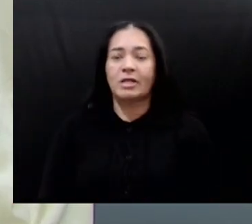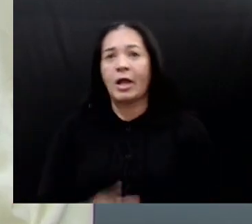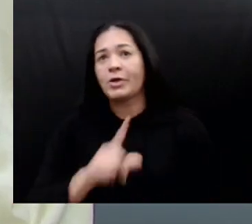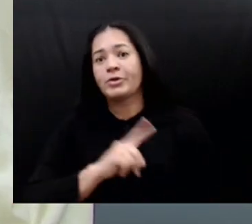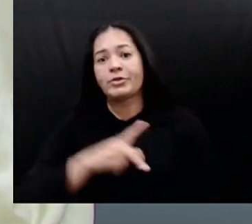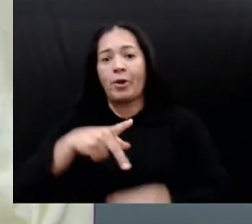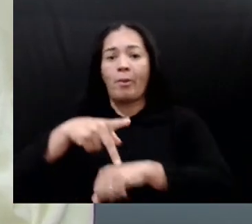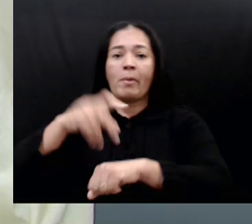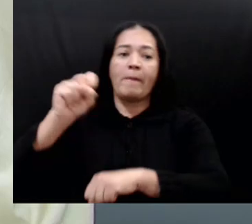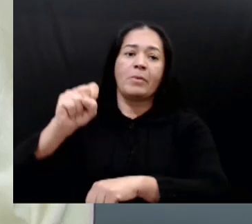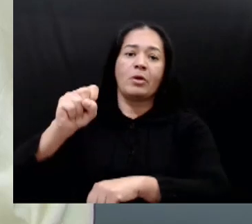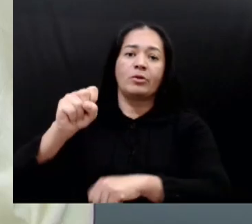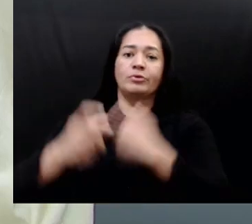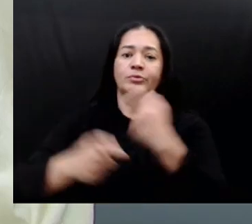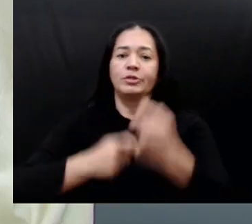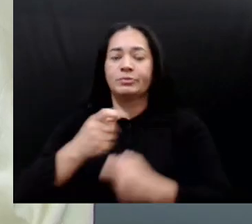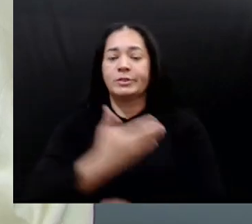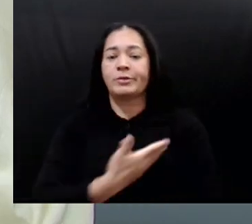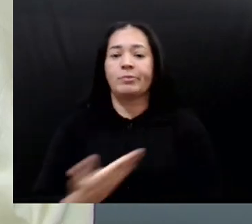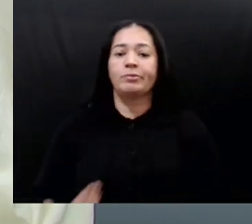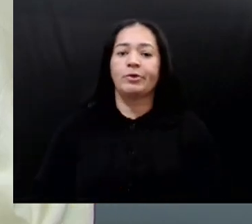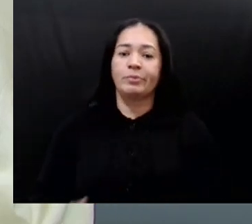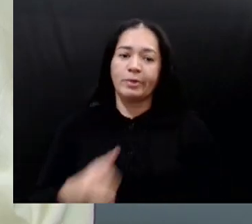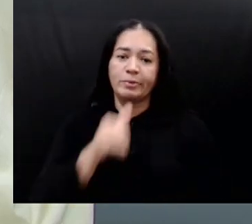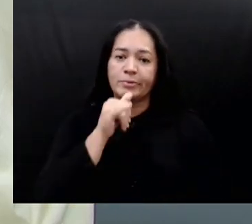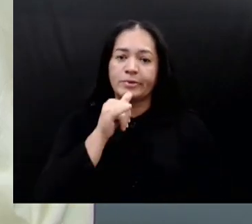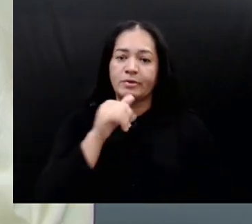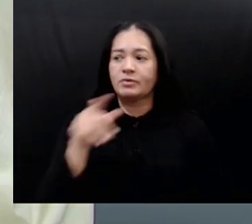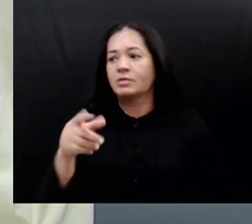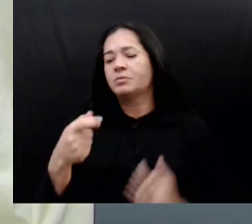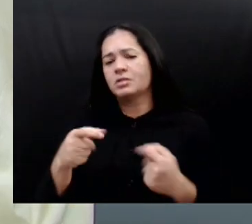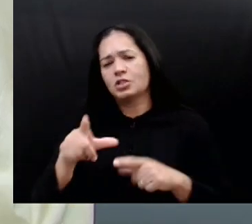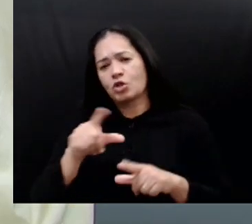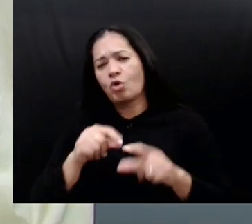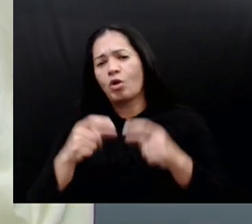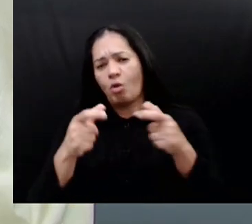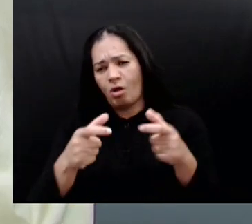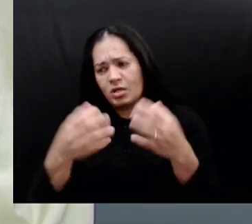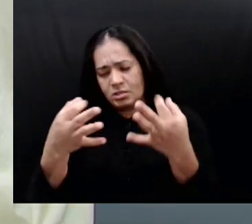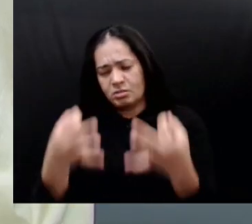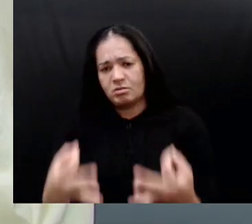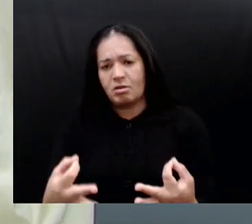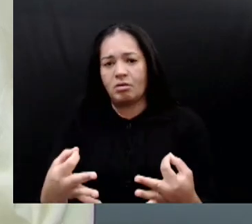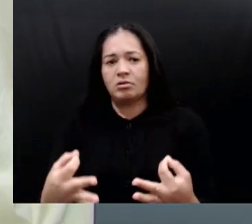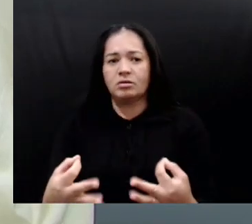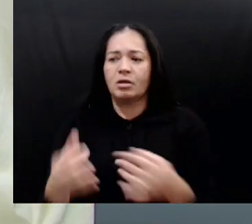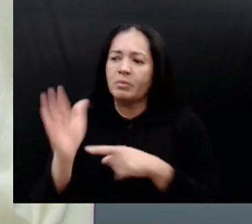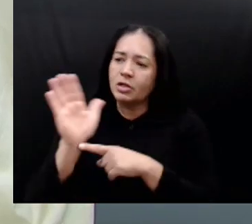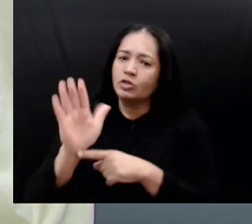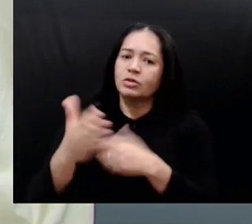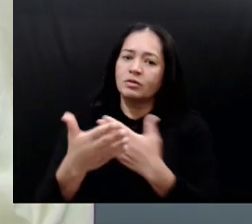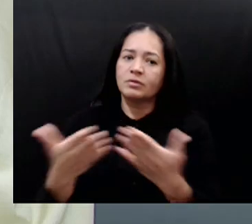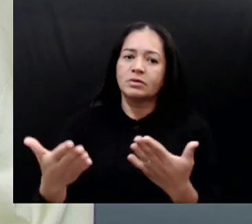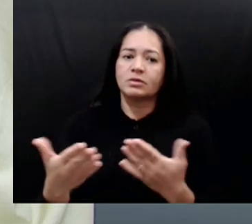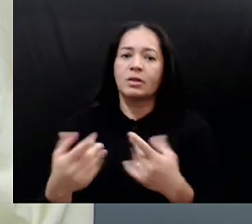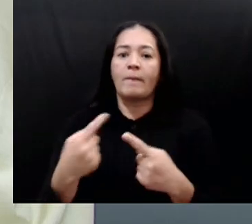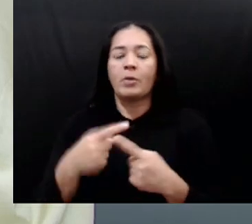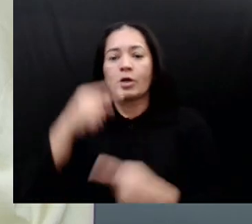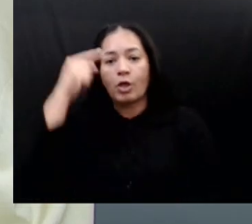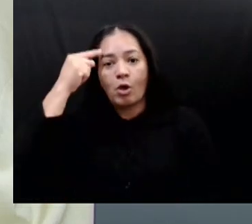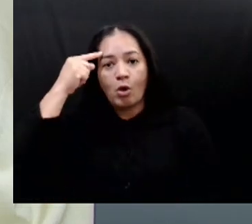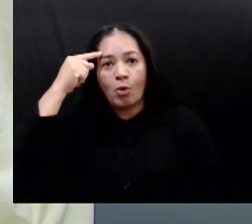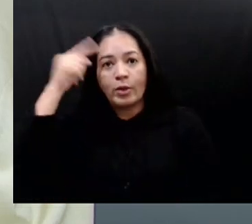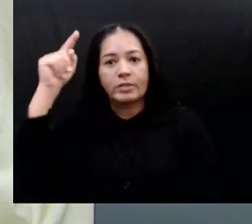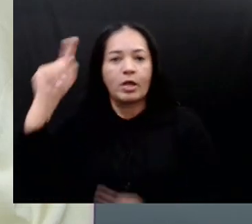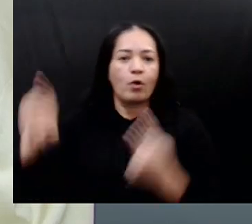gestão pública, por exemplo. Você tem que escolher direitinho onde você vai fazer para te ajudar também profissionalmente. A ideia de buscar esse aperfeiçoamento é para